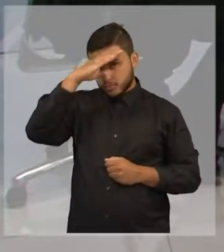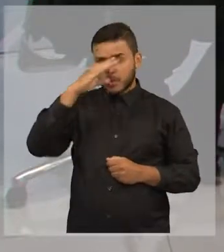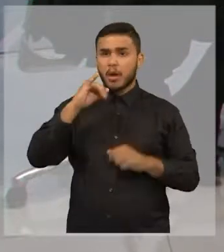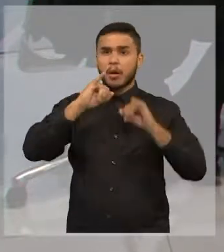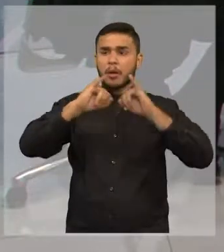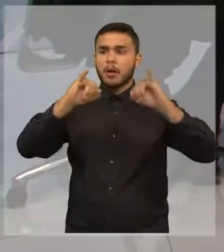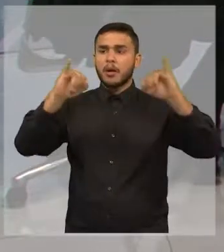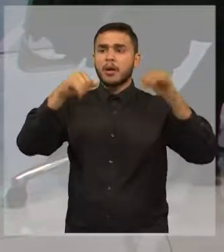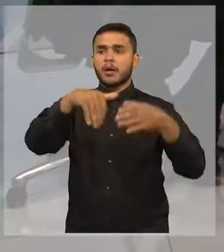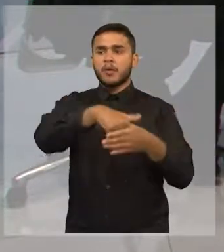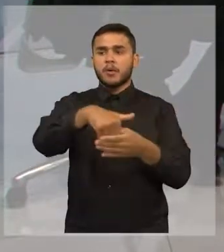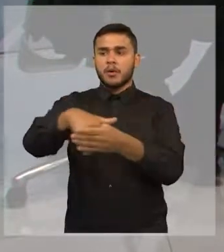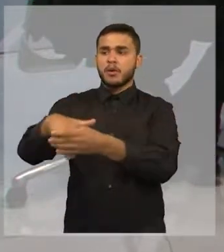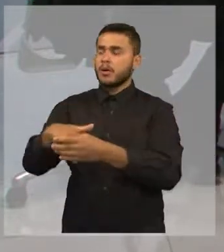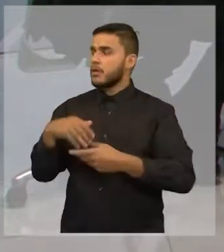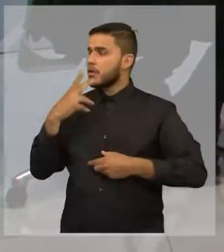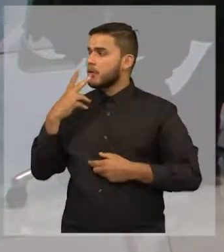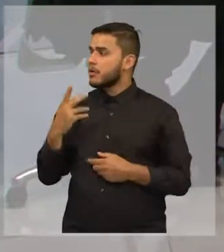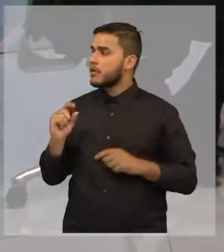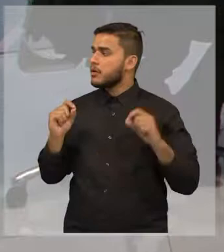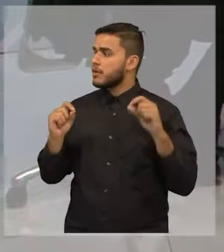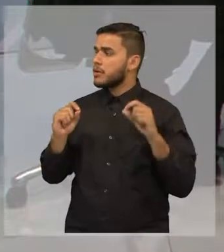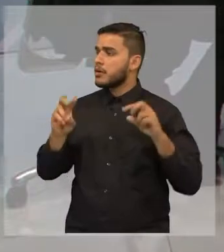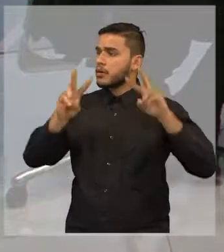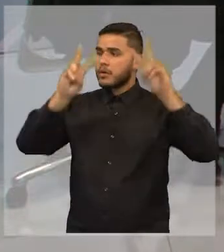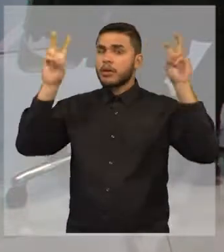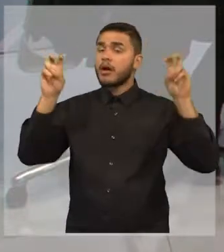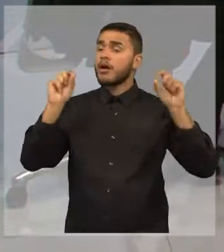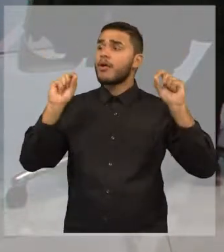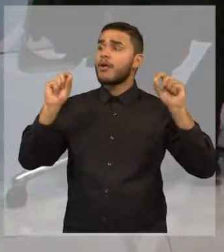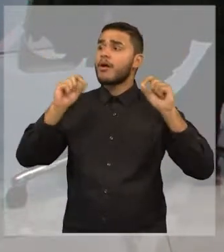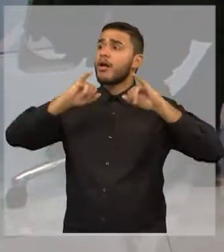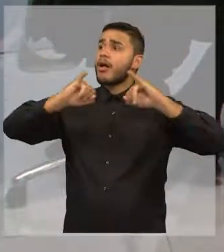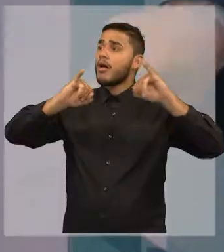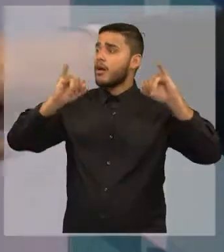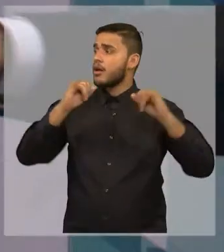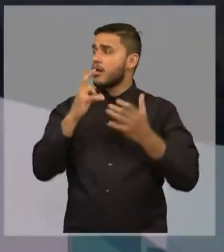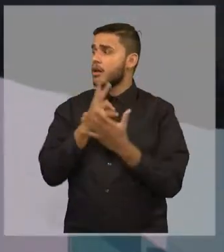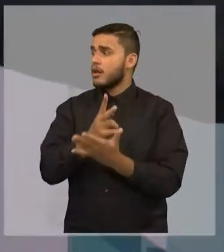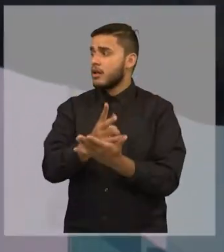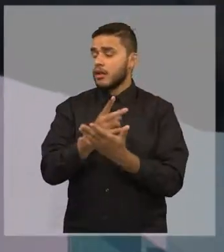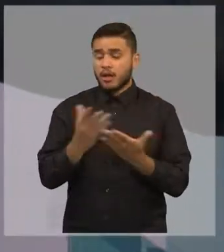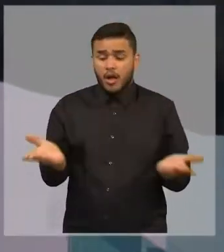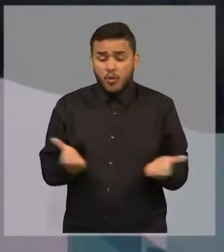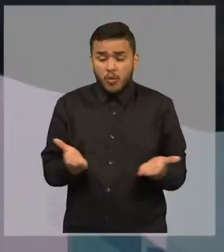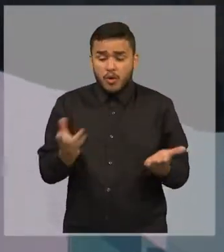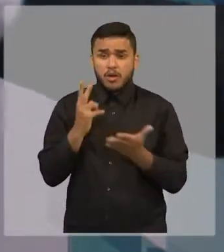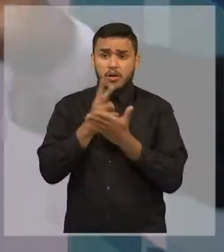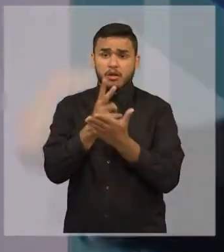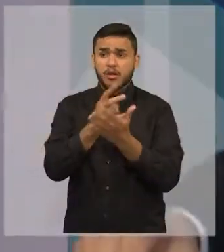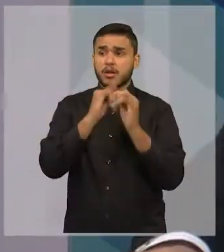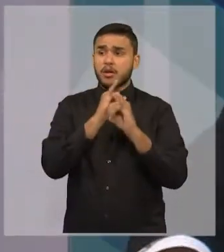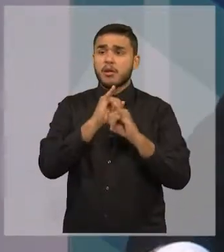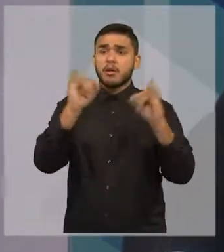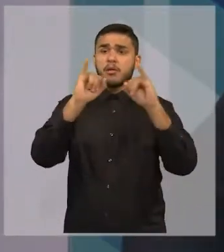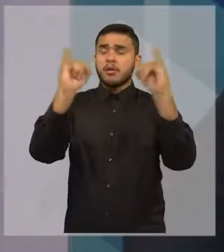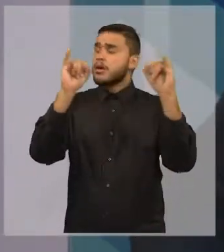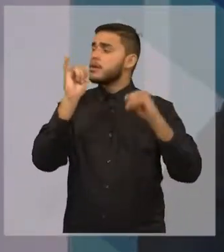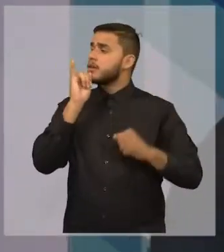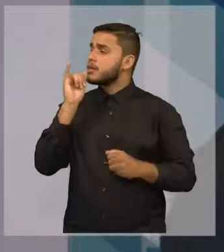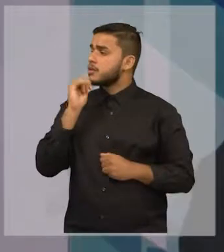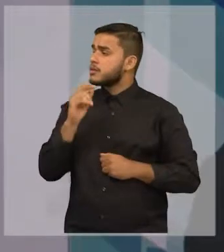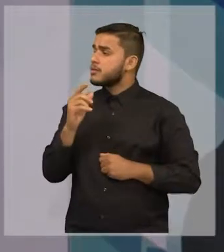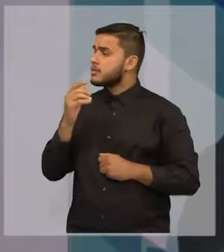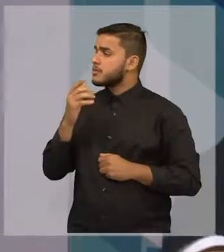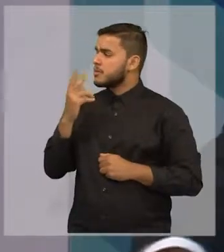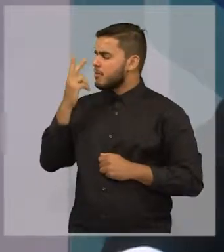Ele fez a campanha em cima do quê? Então, ele apenas continua em campanha. Tá? Então, os